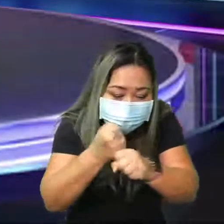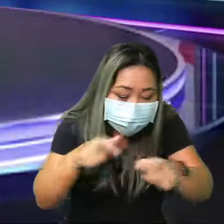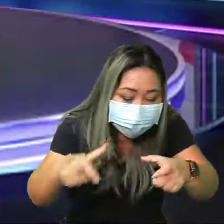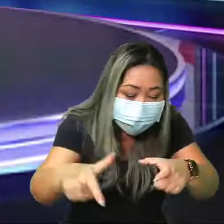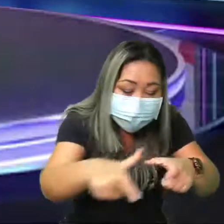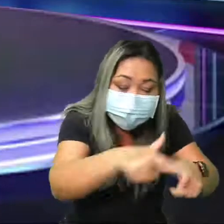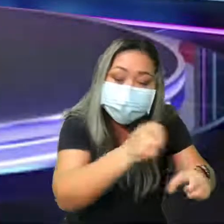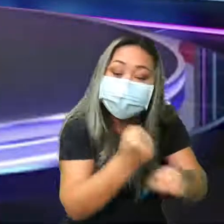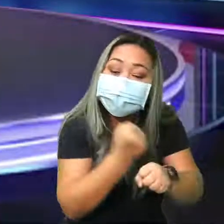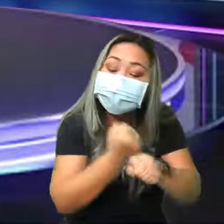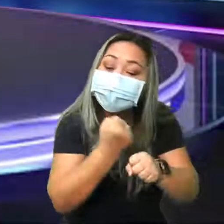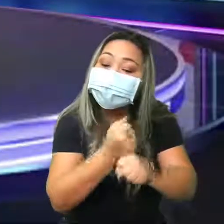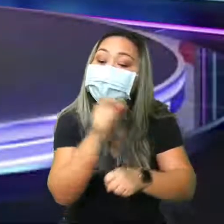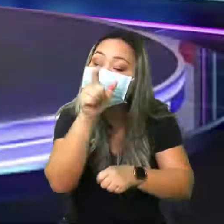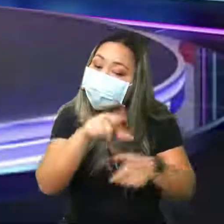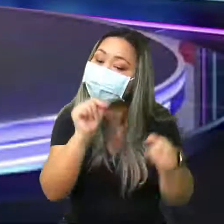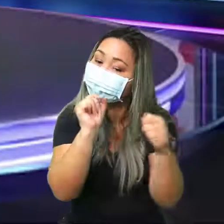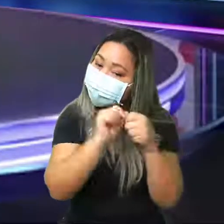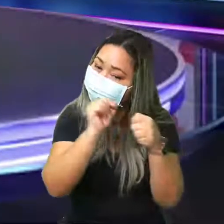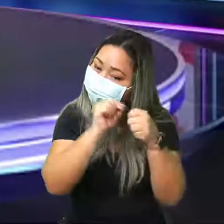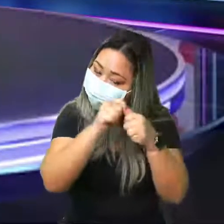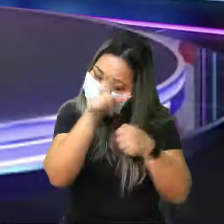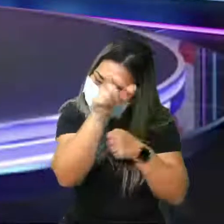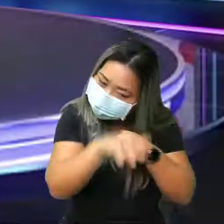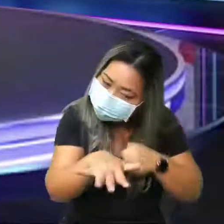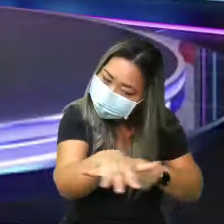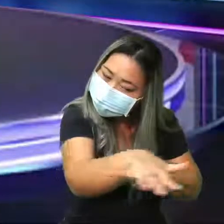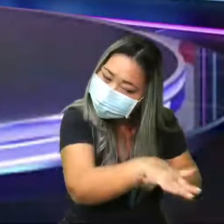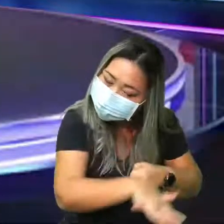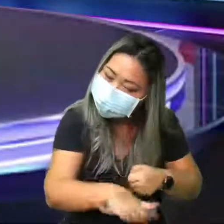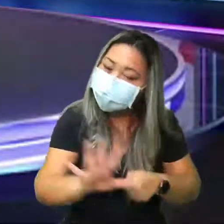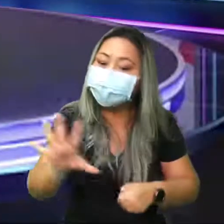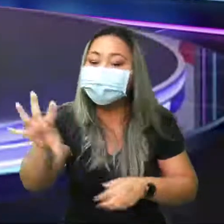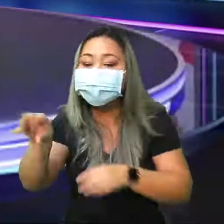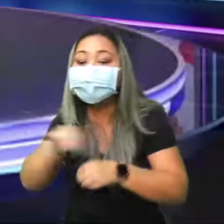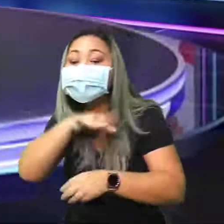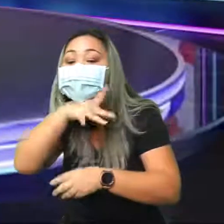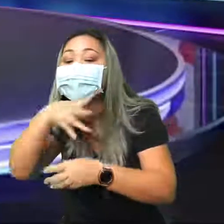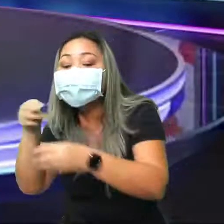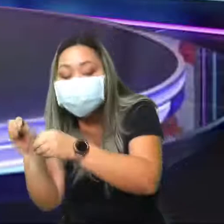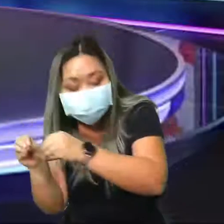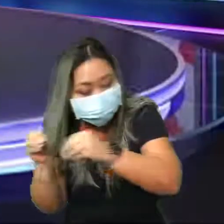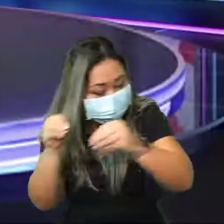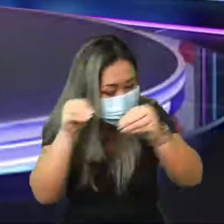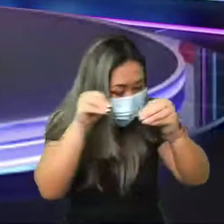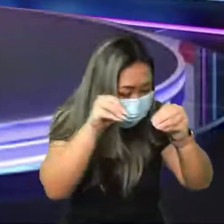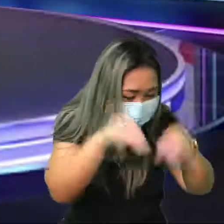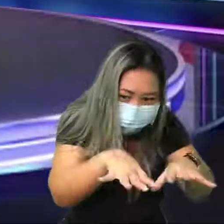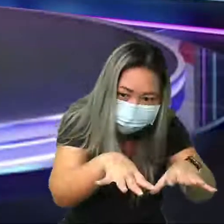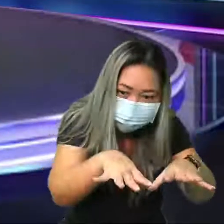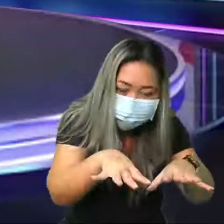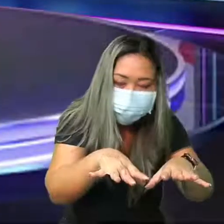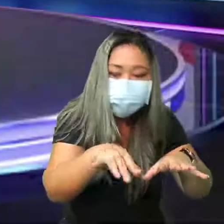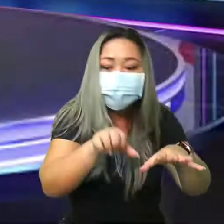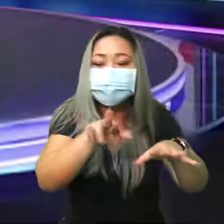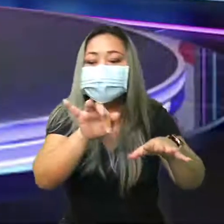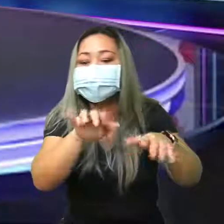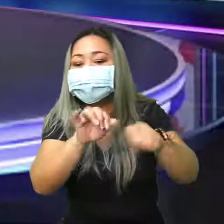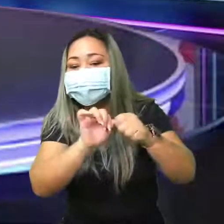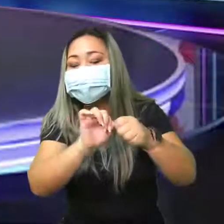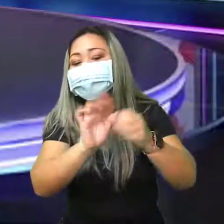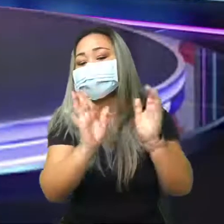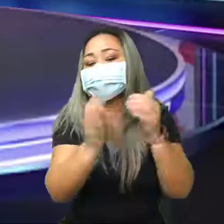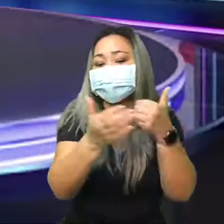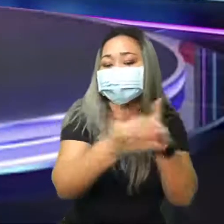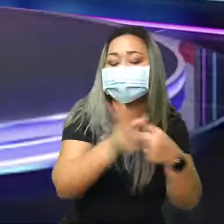espaço artificial onde esses animais vão estar sendo colocados, né? A gente chama de refúgios, abrigos,